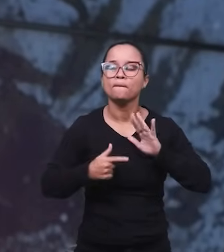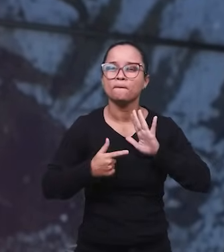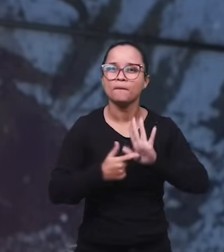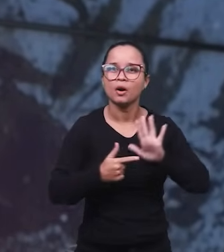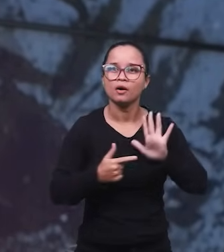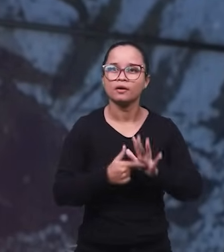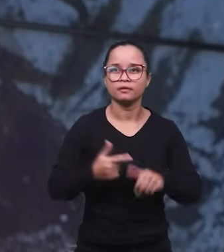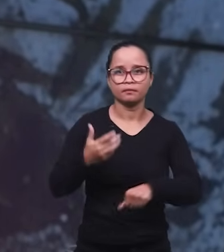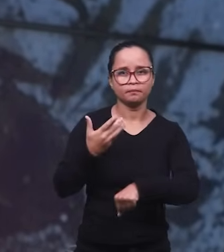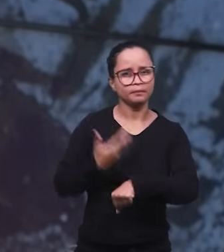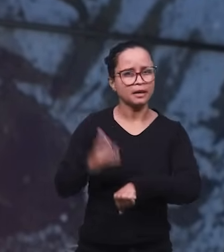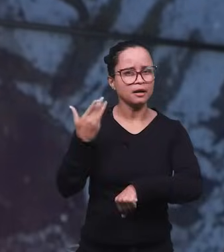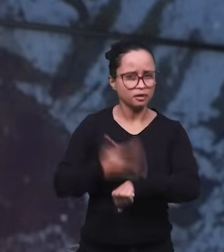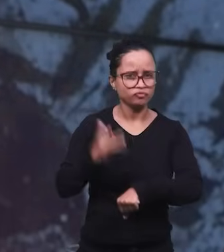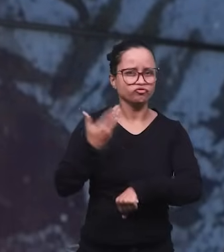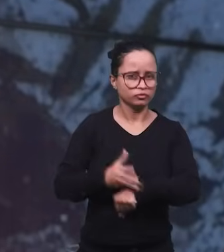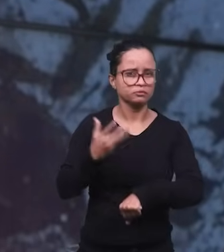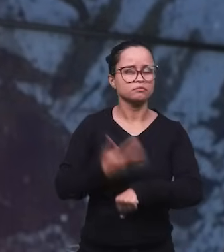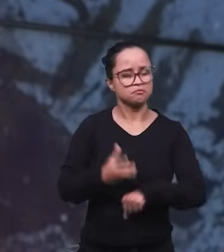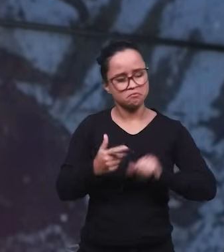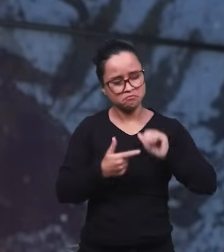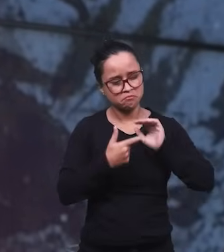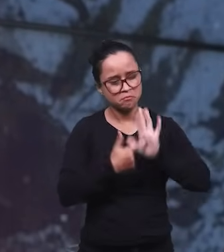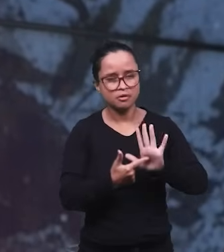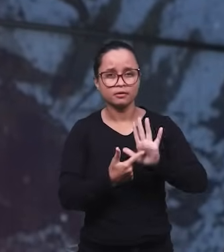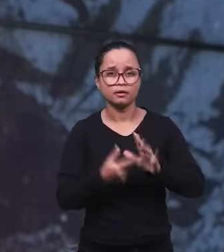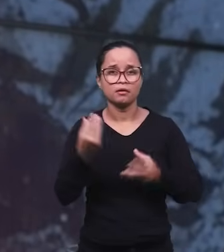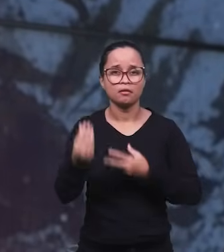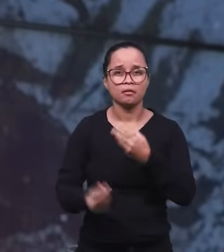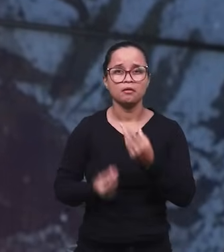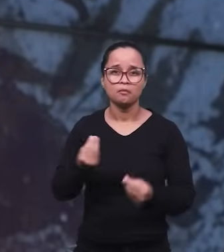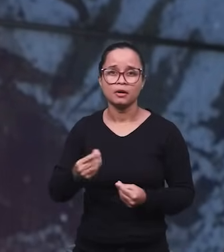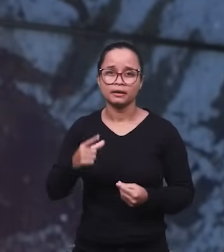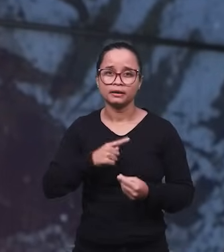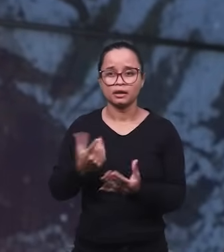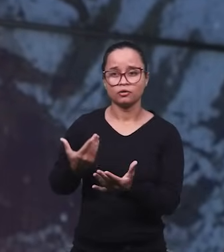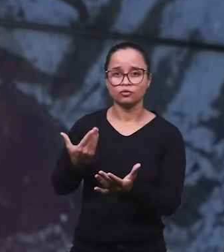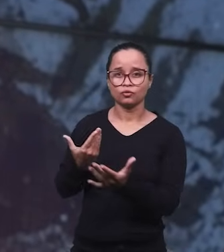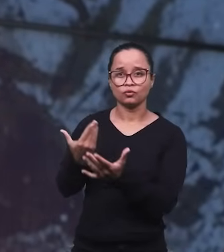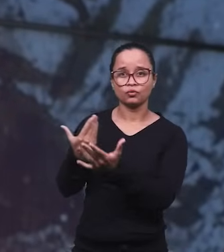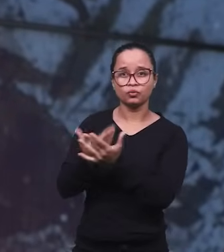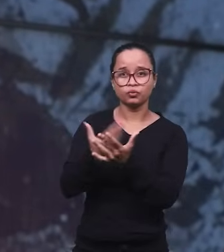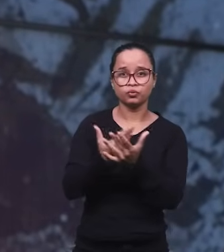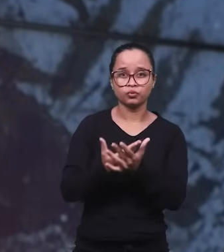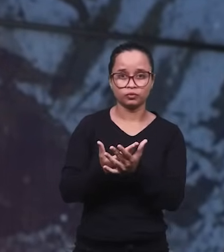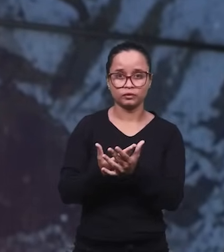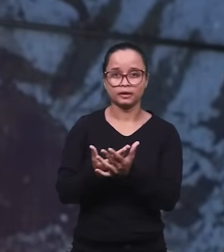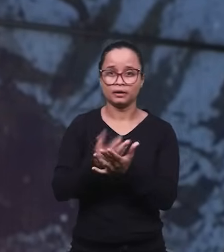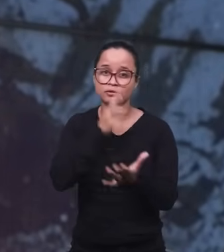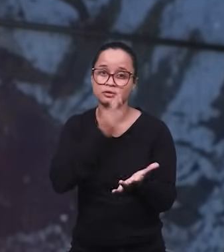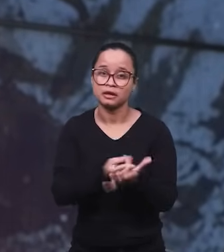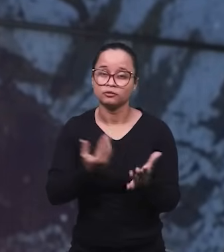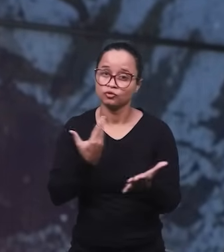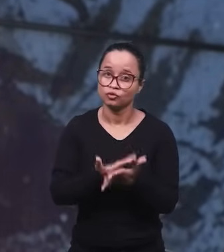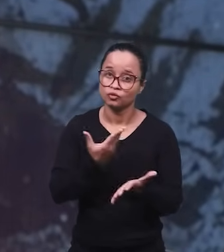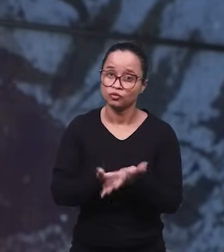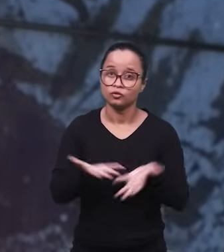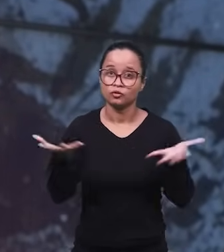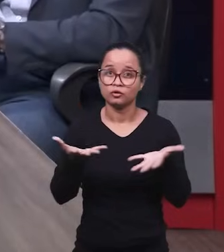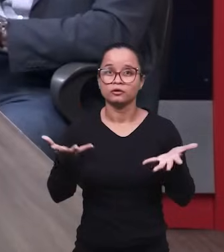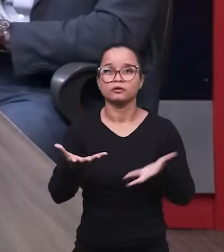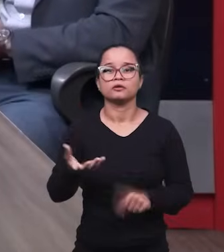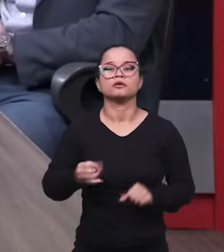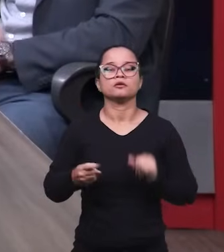forma prática, como que isso afeta os estudos de hoje. Nós temos uma figura